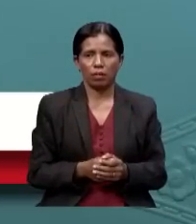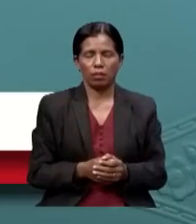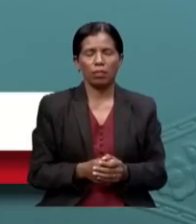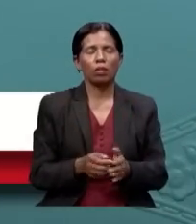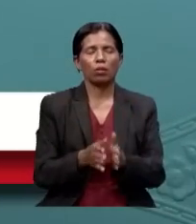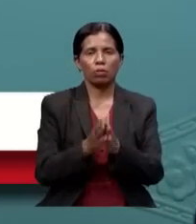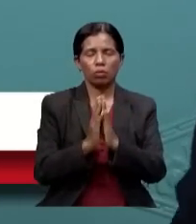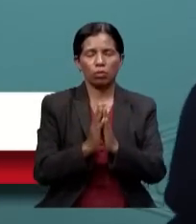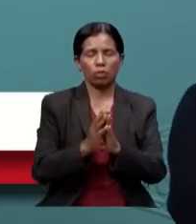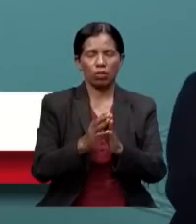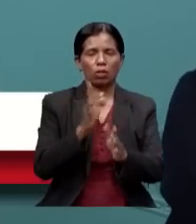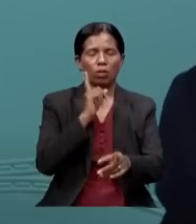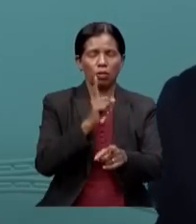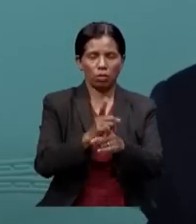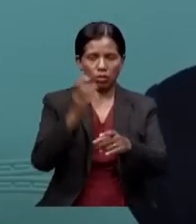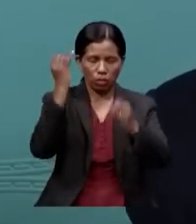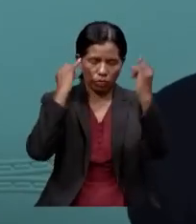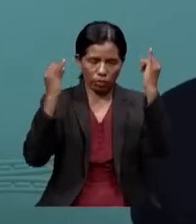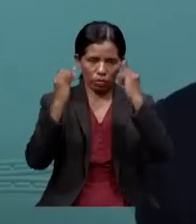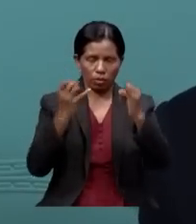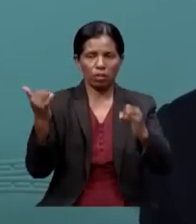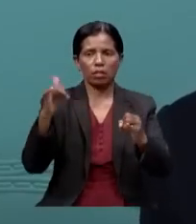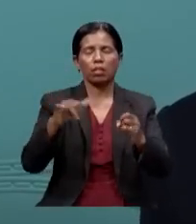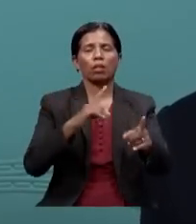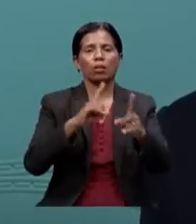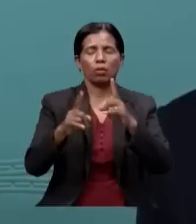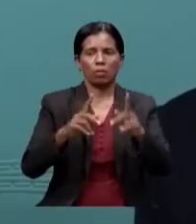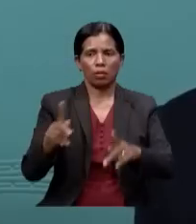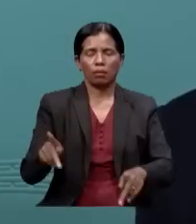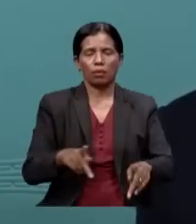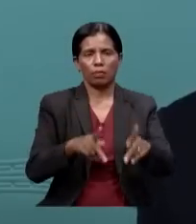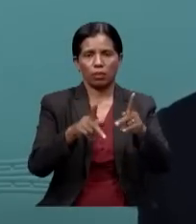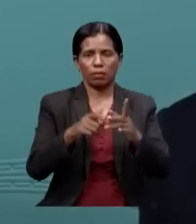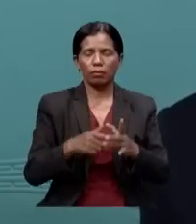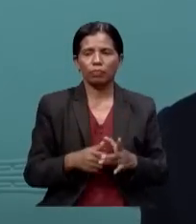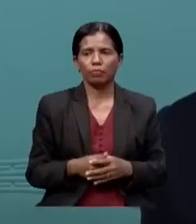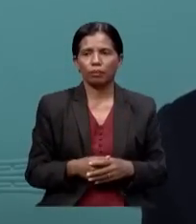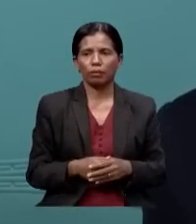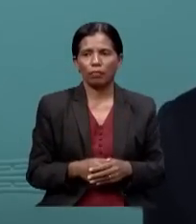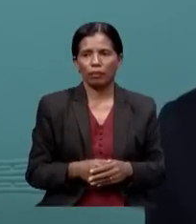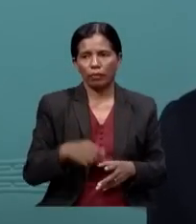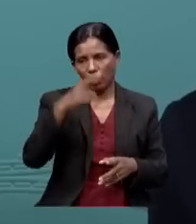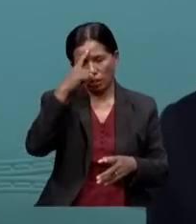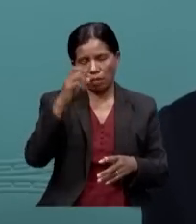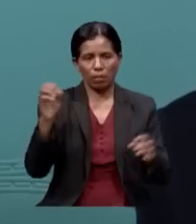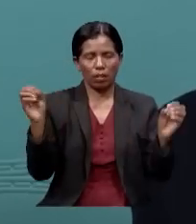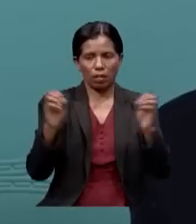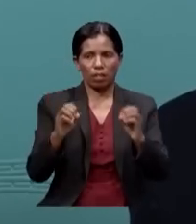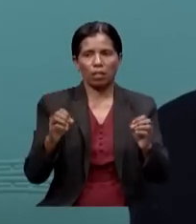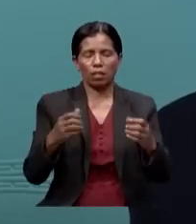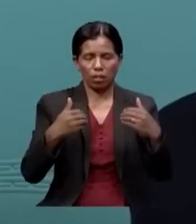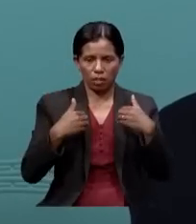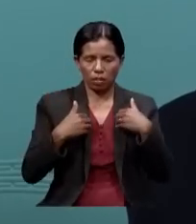clarifica informações também que Sira colhe para o público. Também lá ia nem a mim